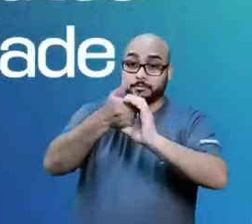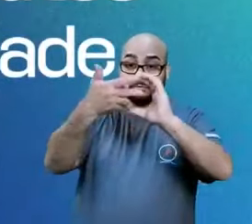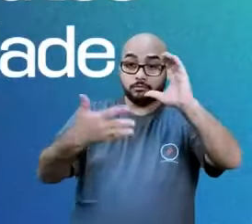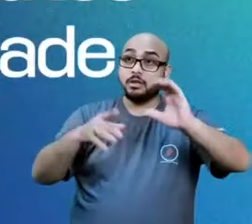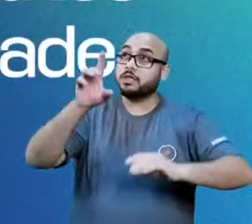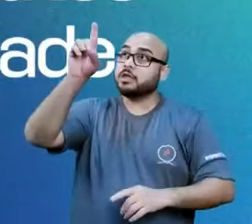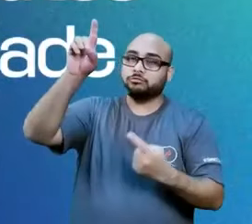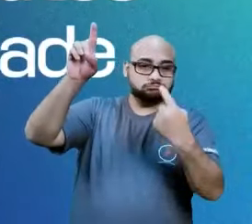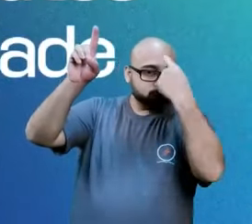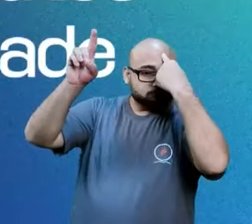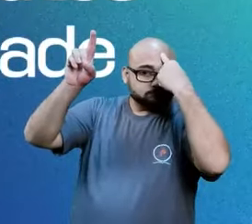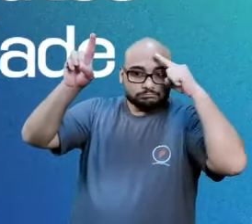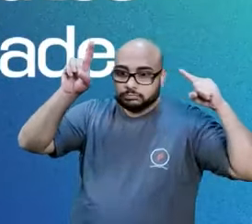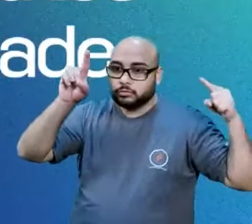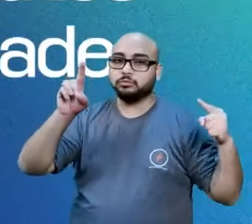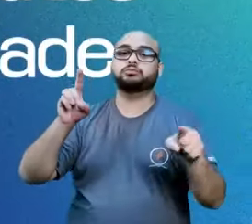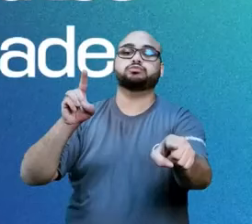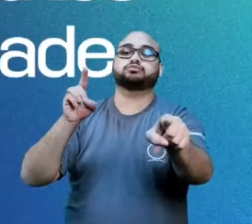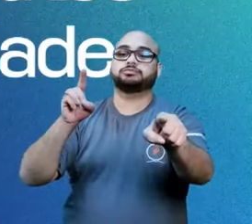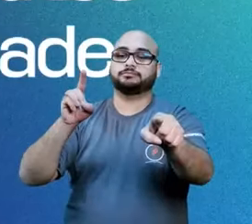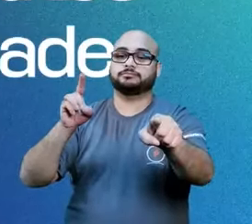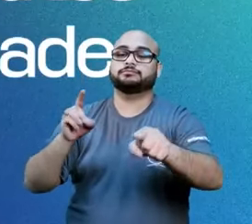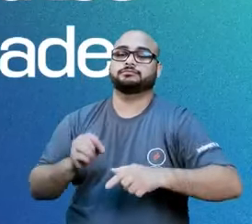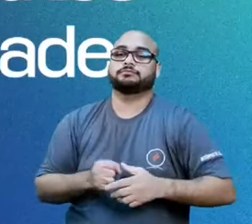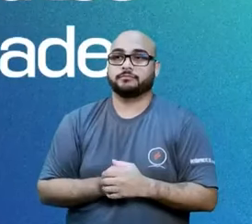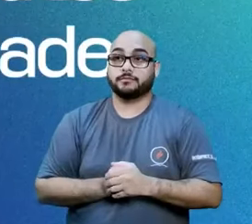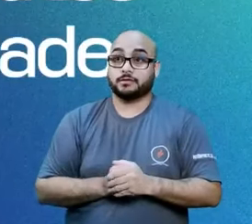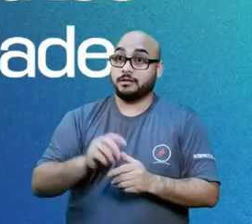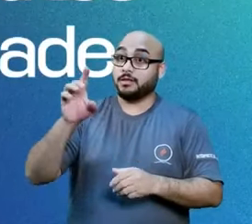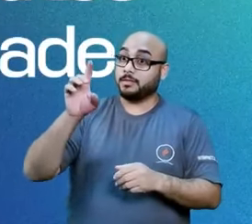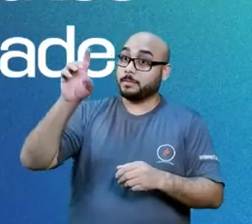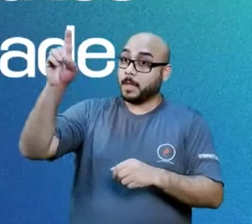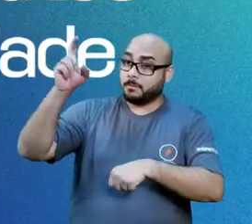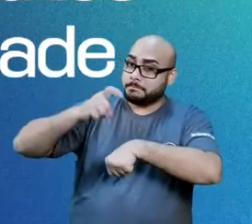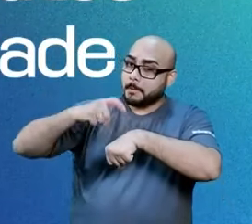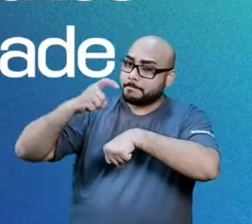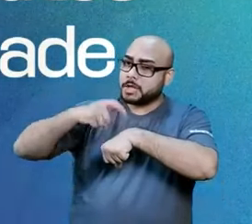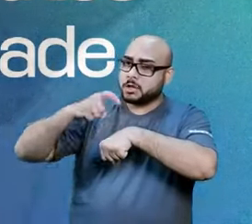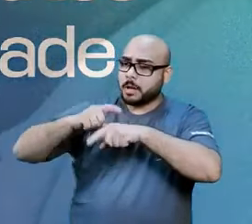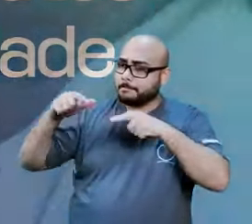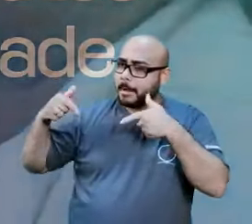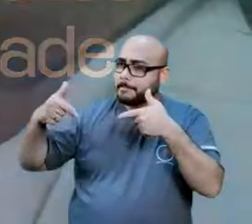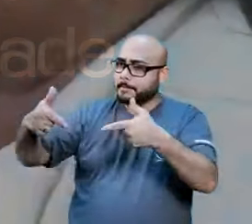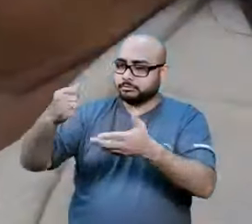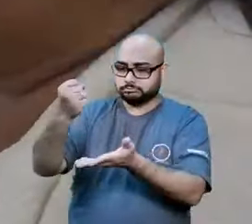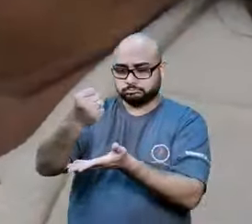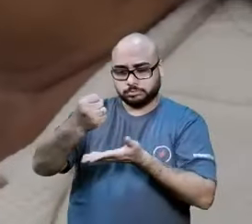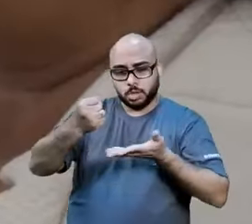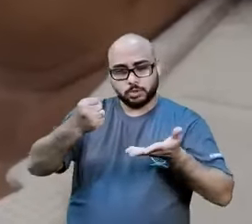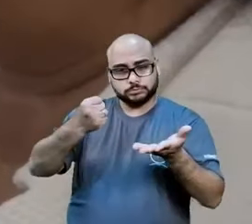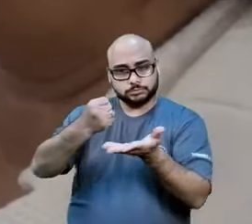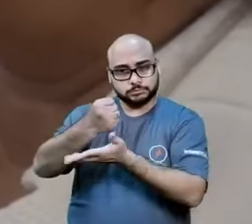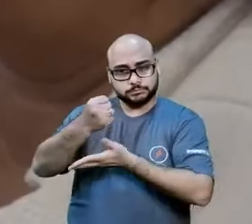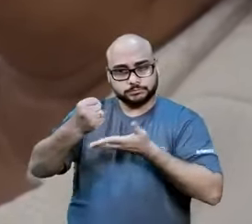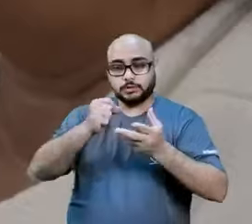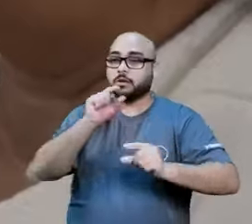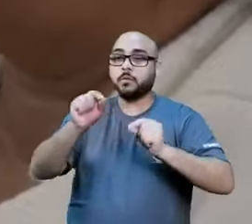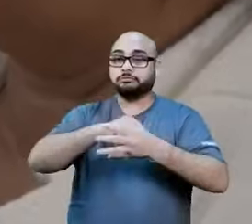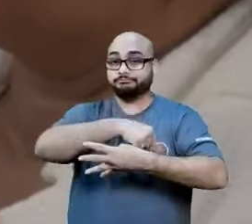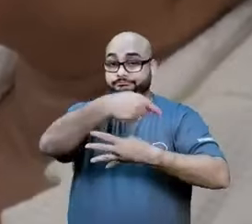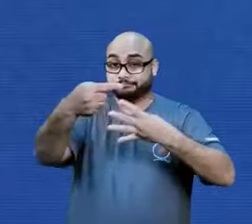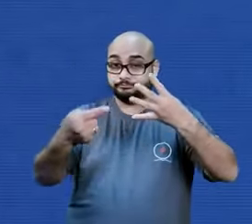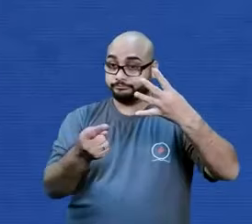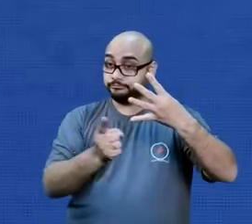vai agir ele baseia a sua ação em quatro marcas